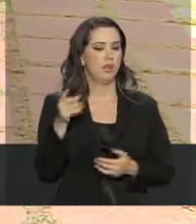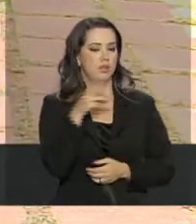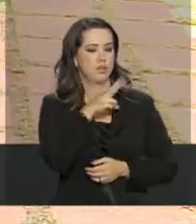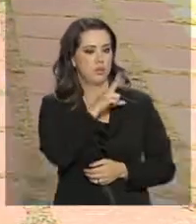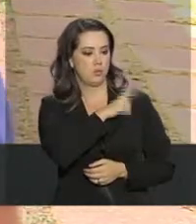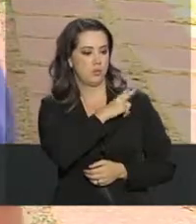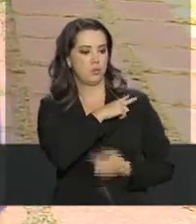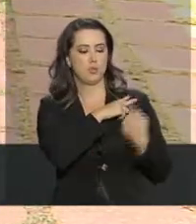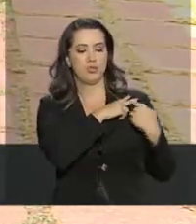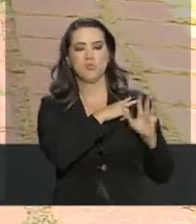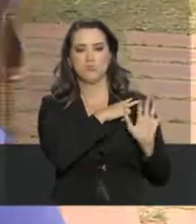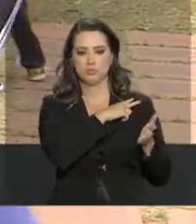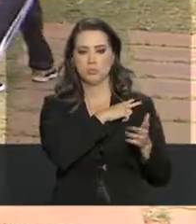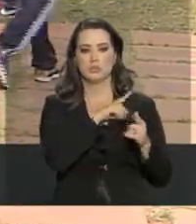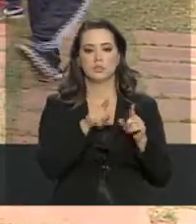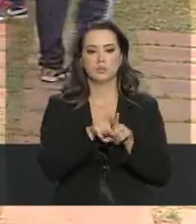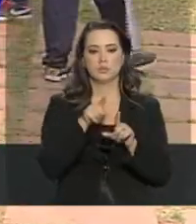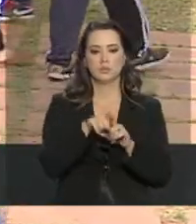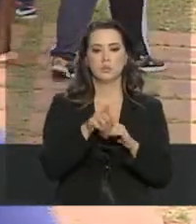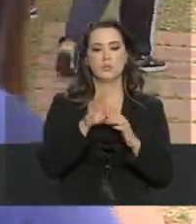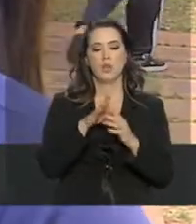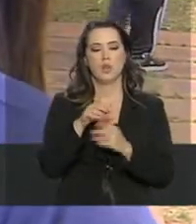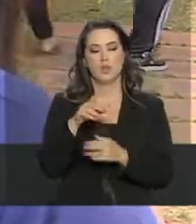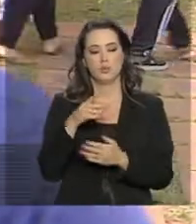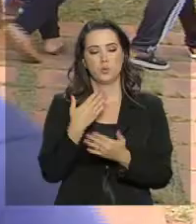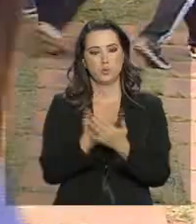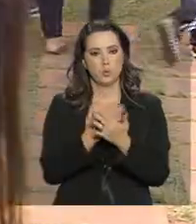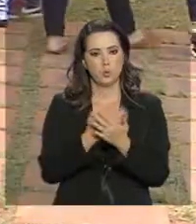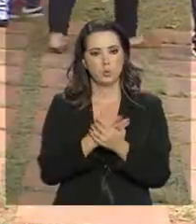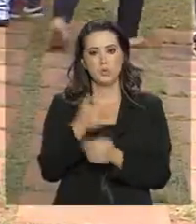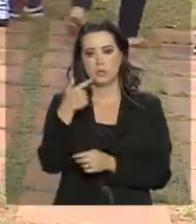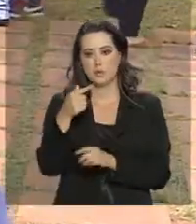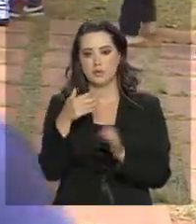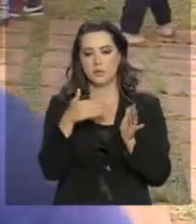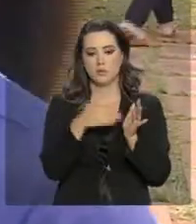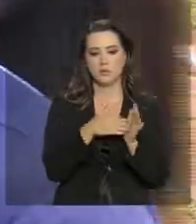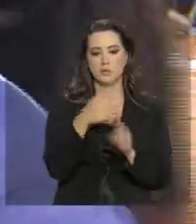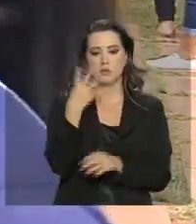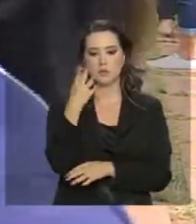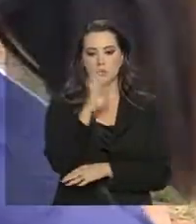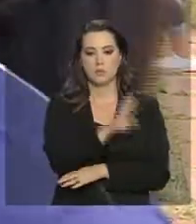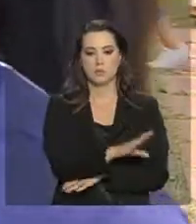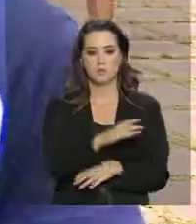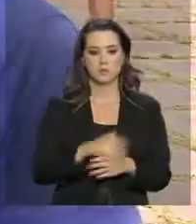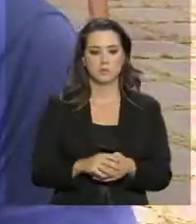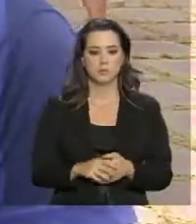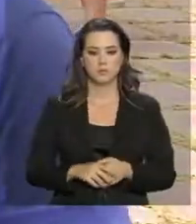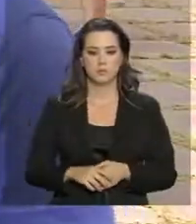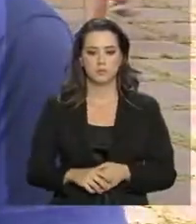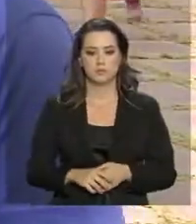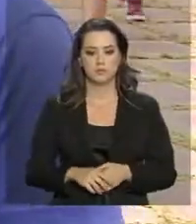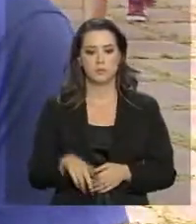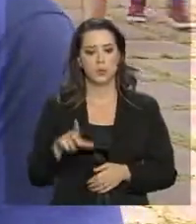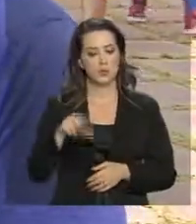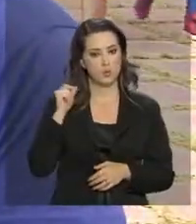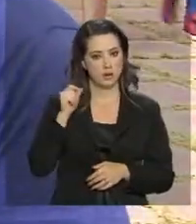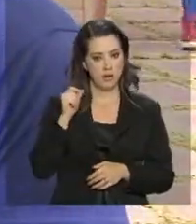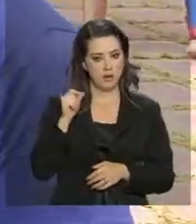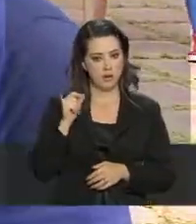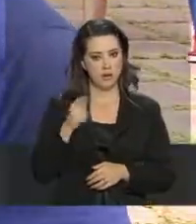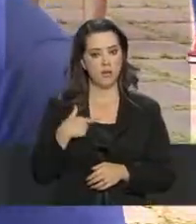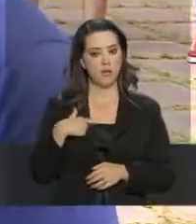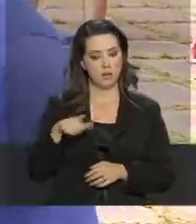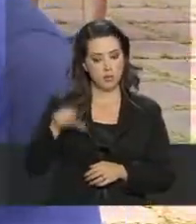ensino médio passa a maior parte do dia na escola das sete da manhã às 4 da tarde então fiz a minha escolha preferiu